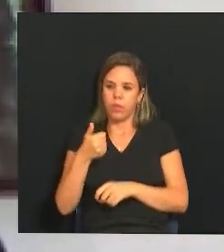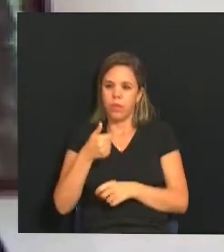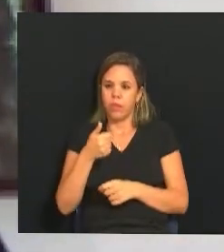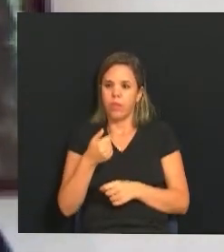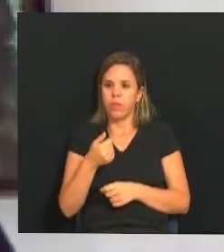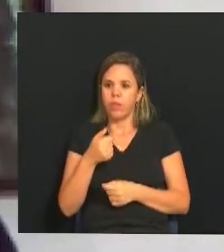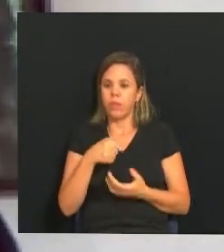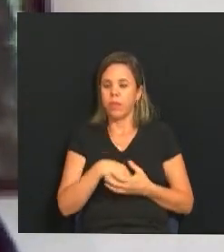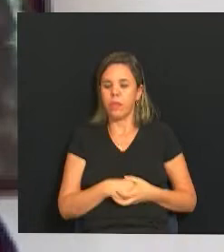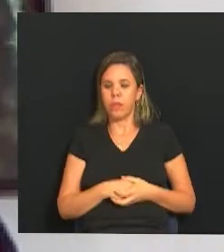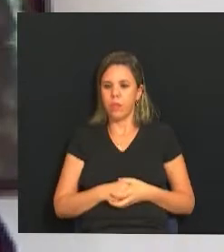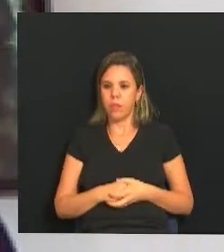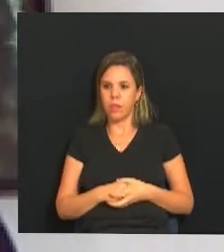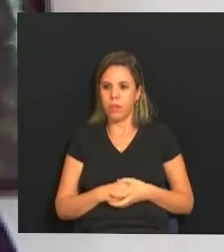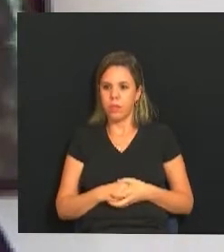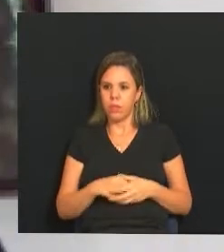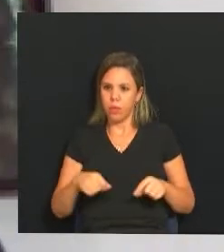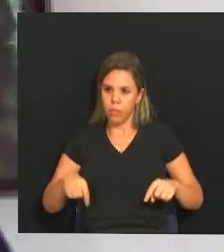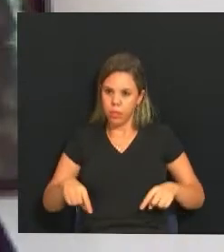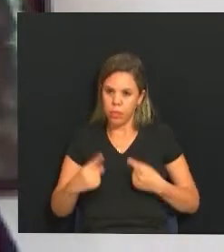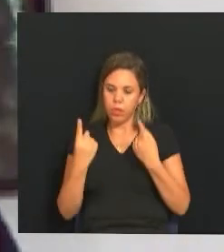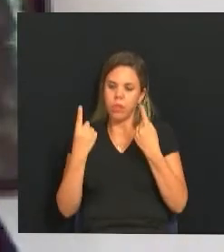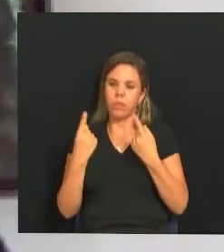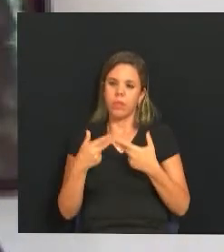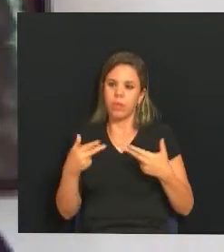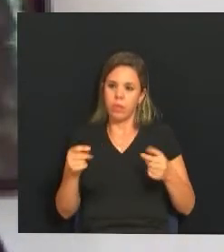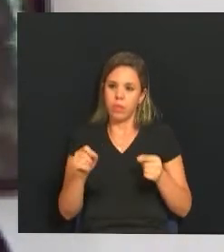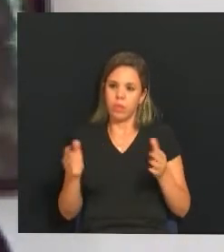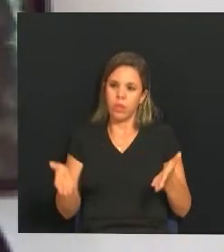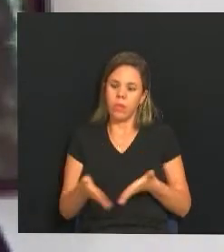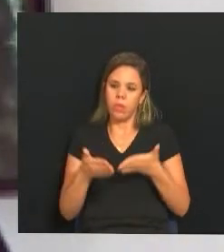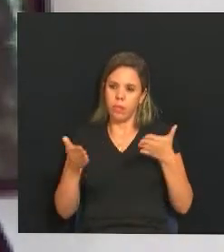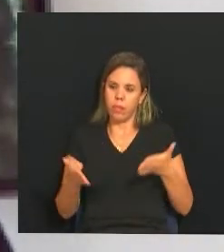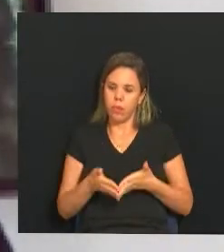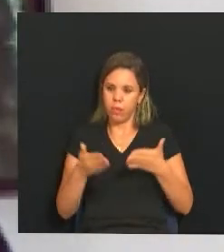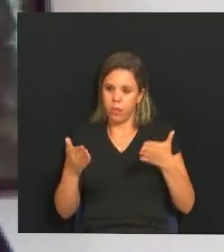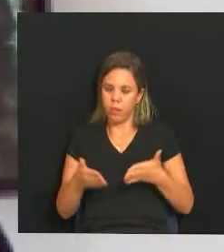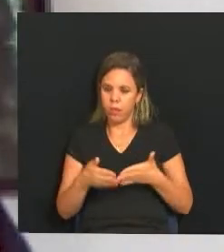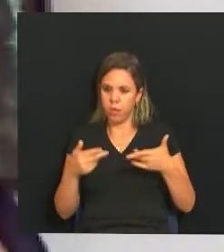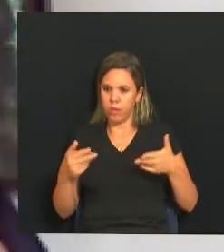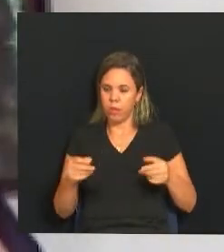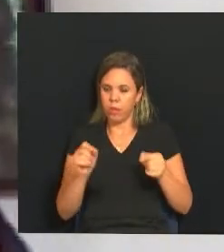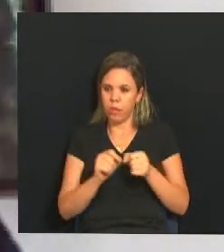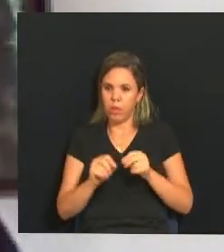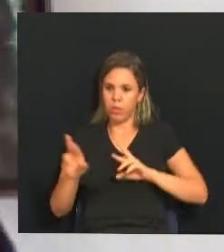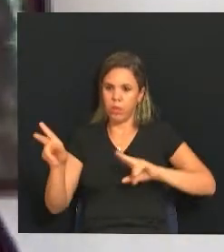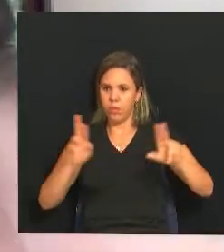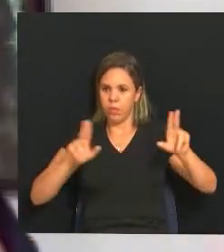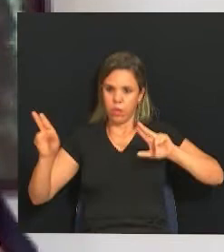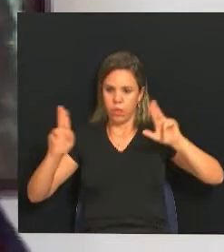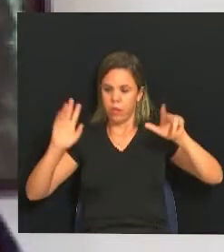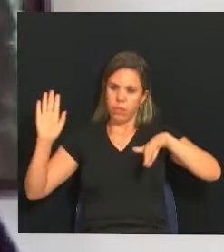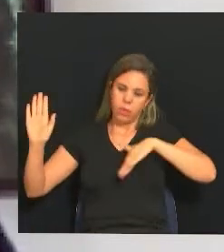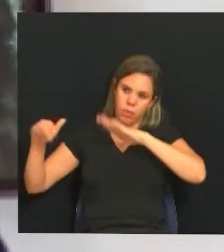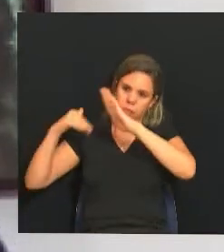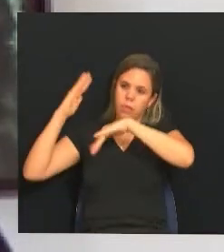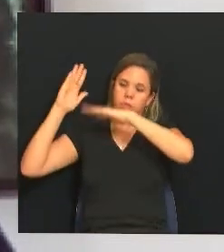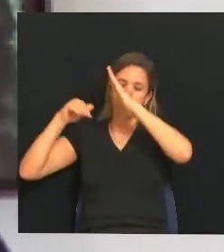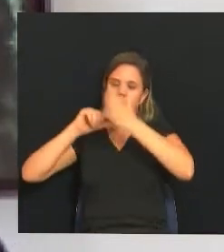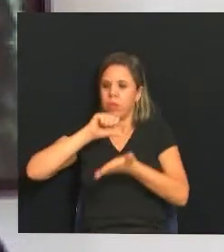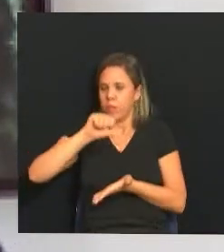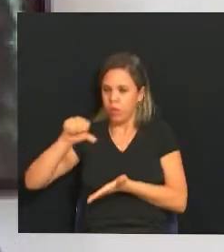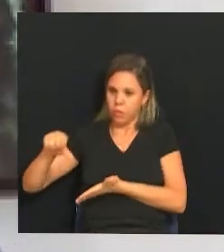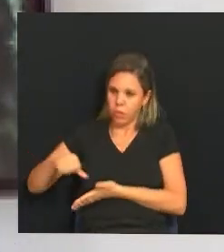tamanho do continente, pelos desafios, os desafios da pobreza, os desafios da diferença de desenvolvimento de regiões